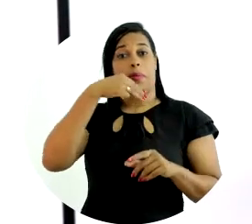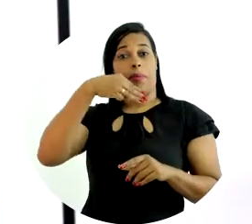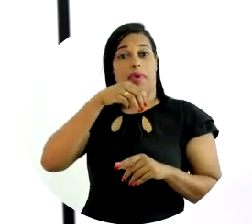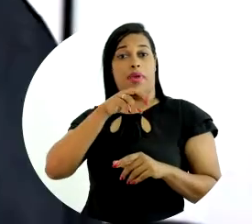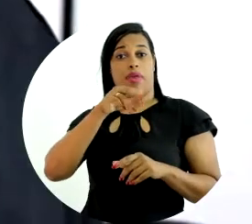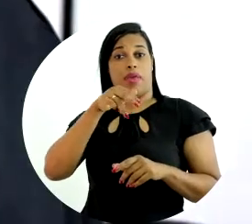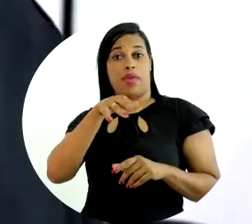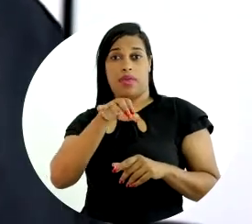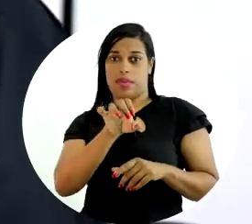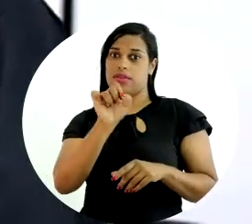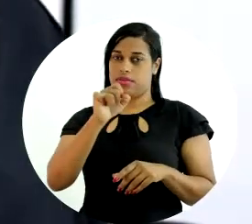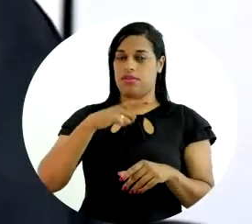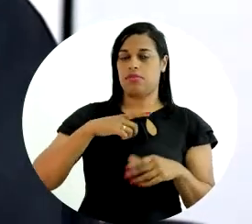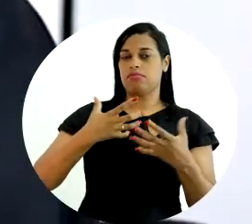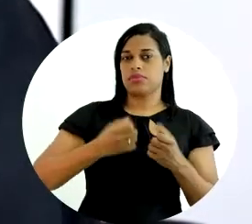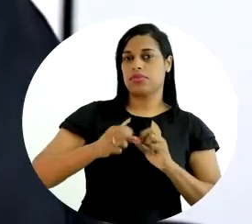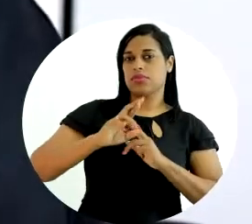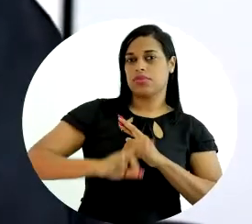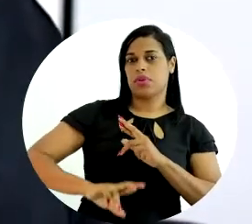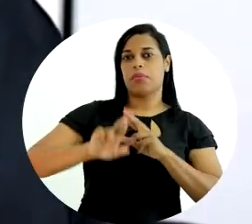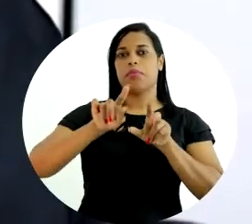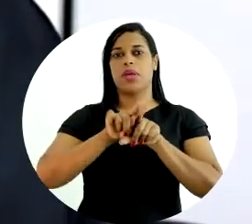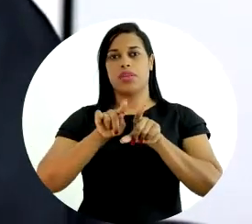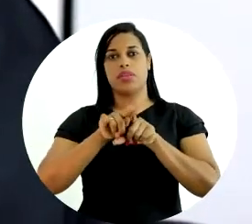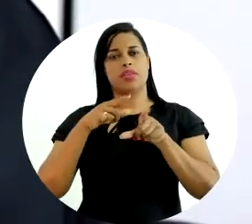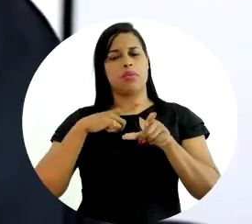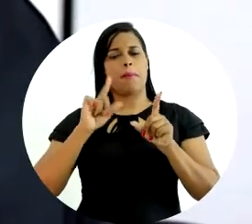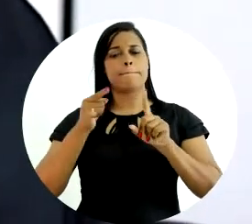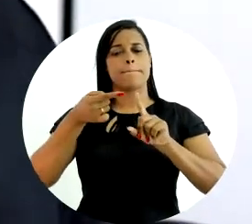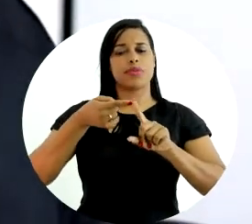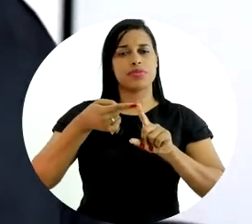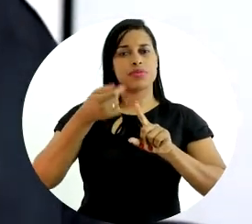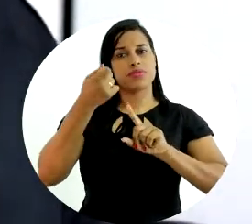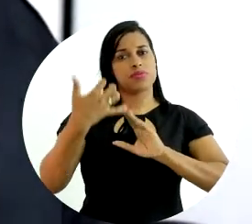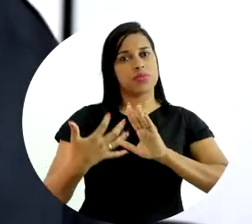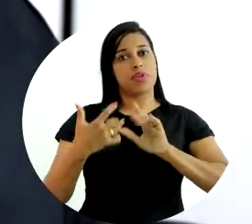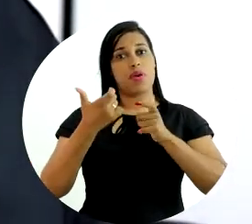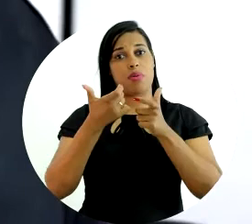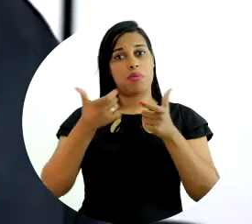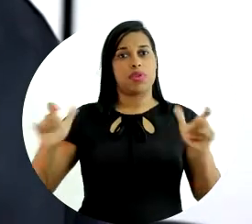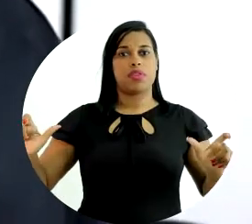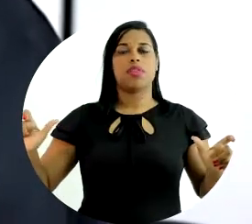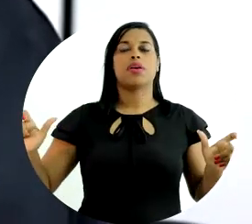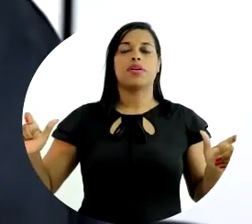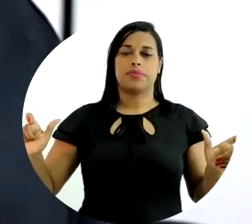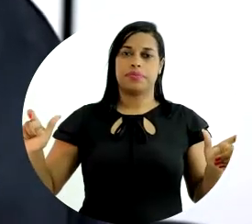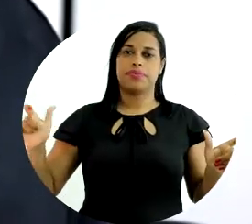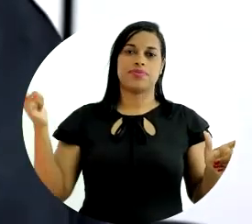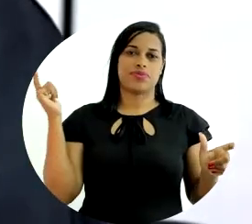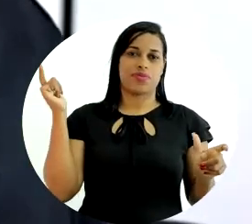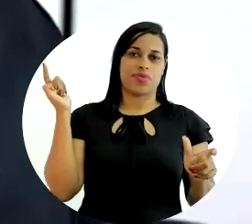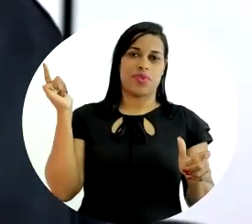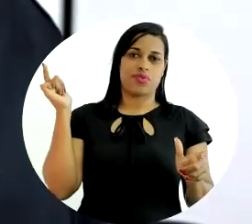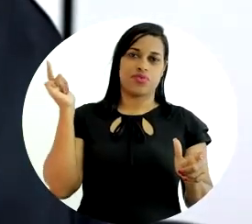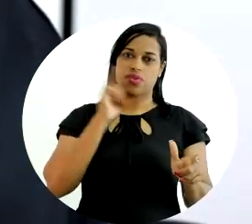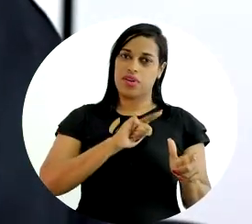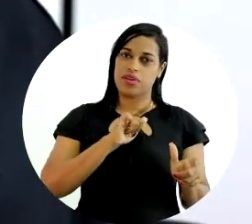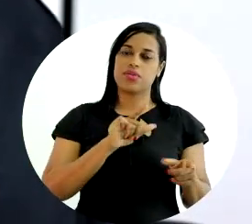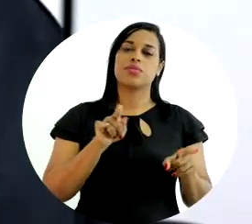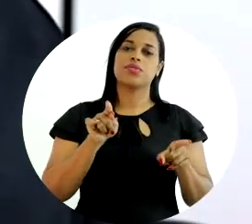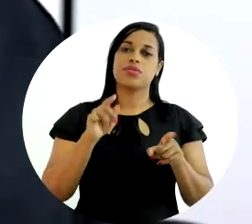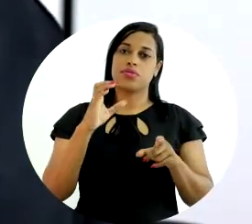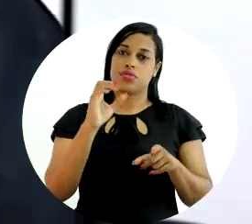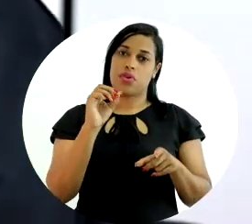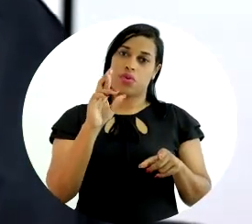o marquês de pombal que era o iluminista ele tem um objetivo pra que era é aumentar os ganhos